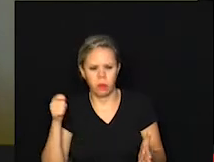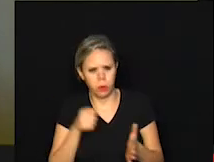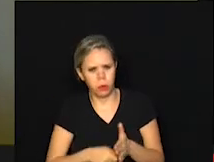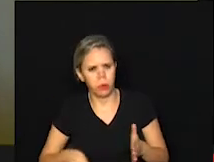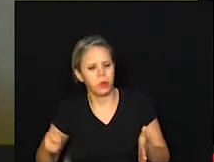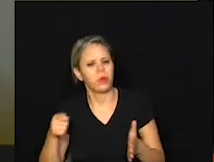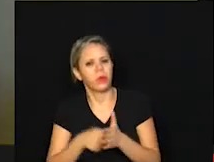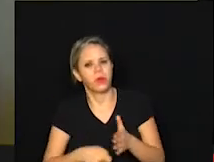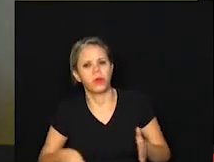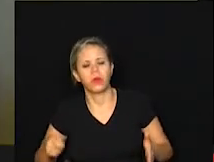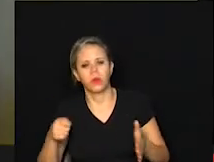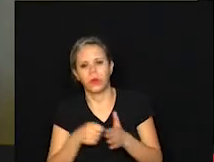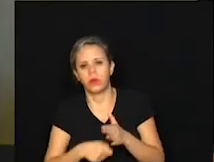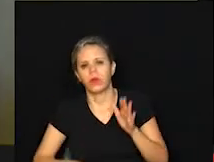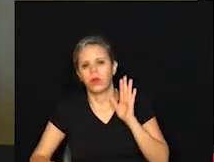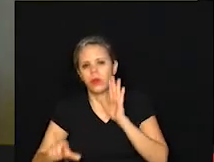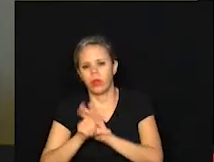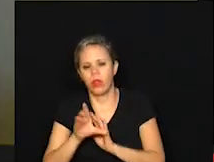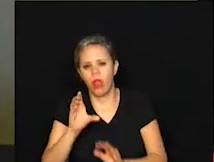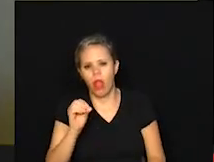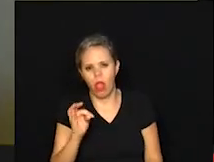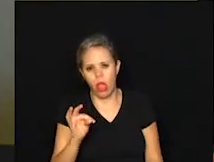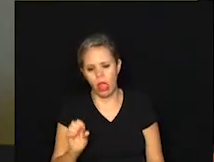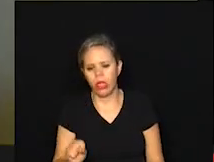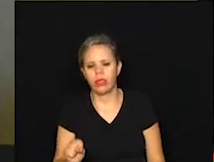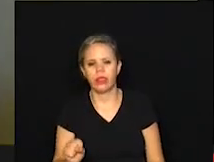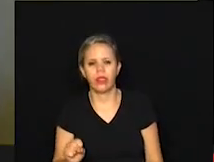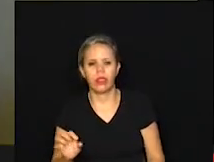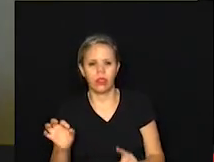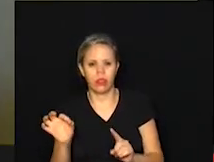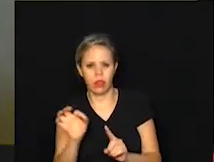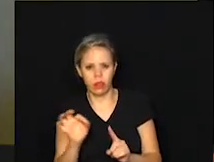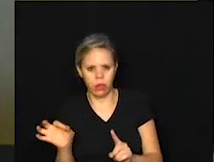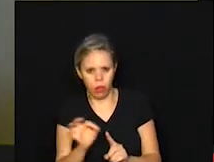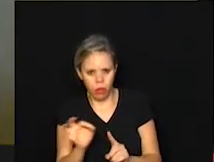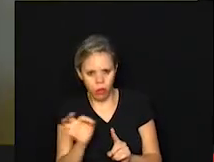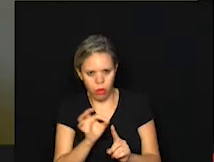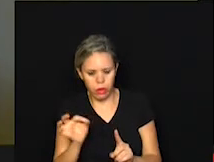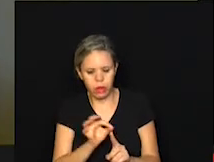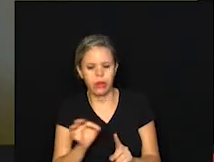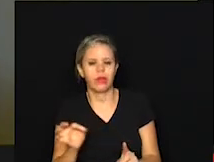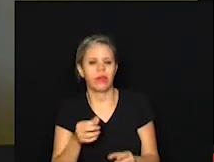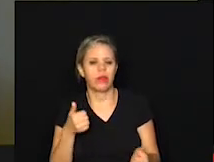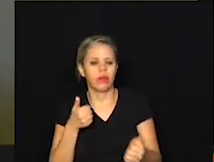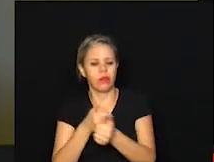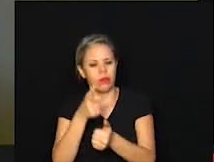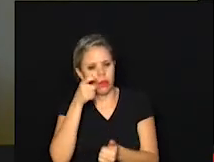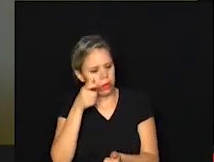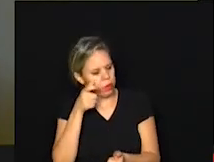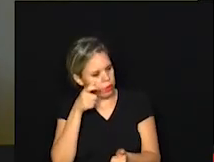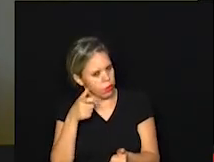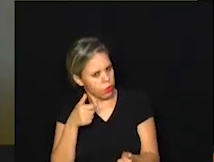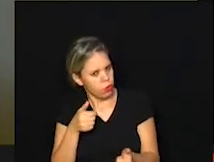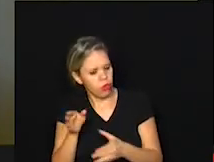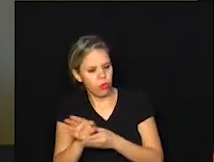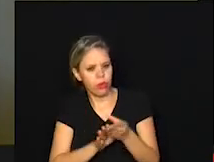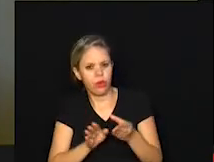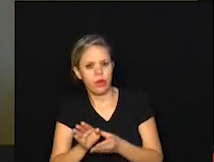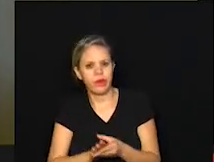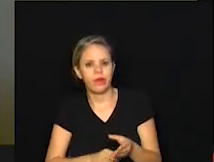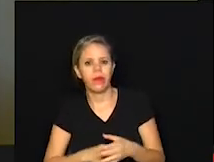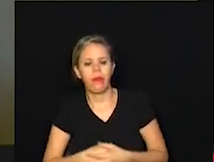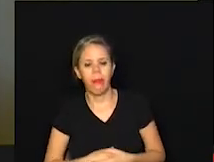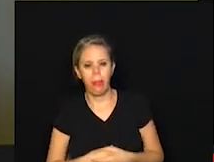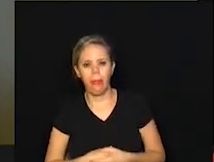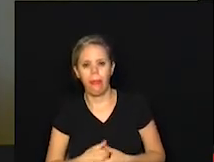arduamente na lei de cotas e assim, acompanhamos de perto o conselho e